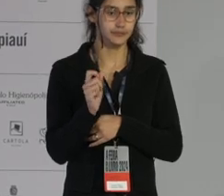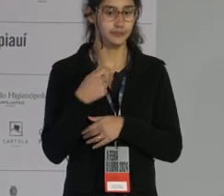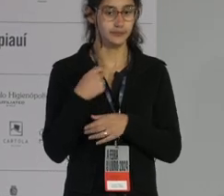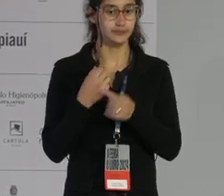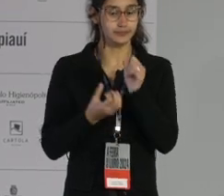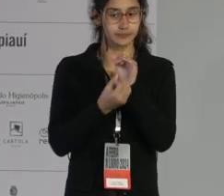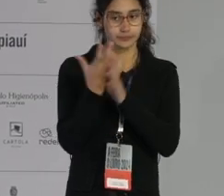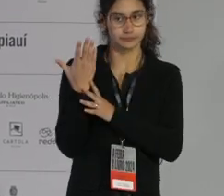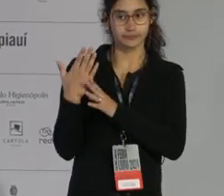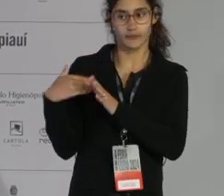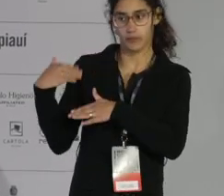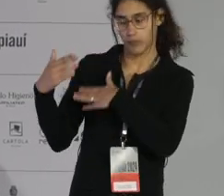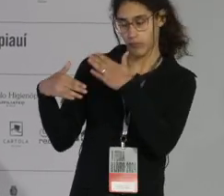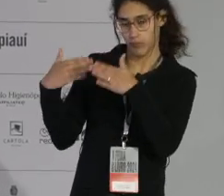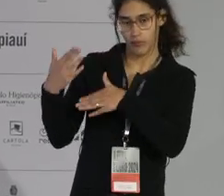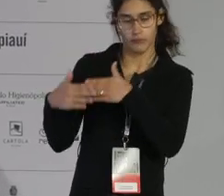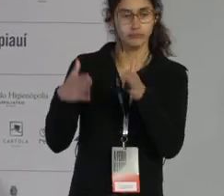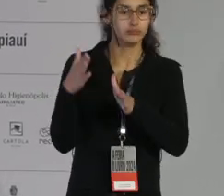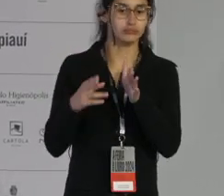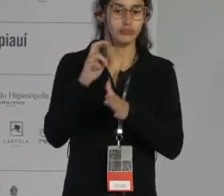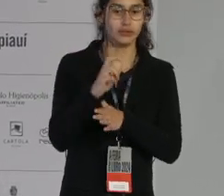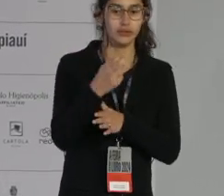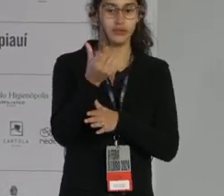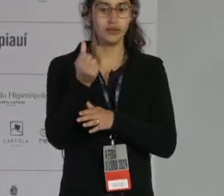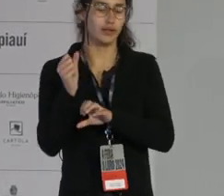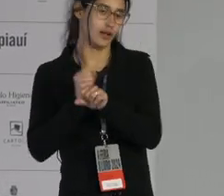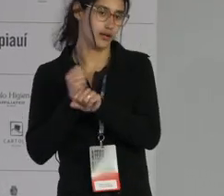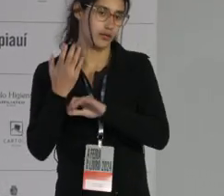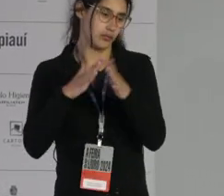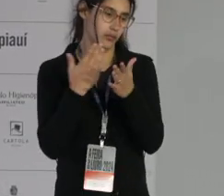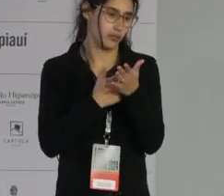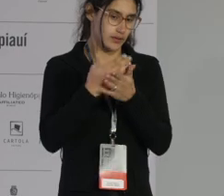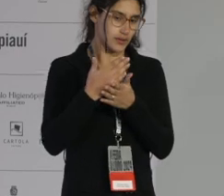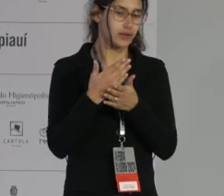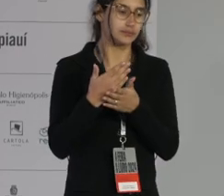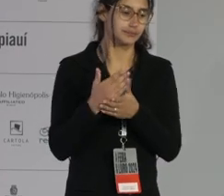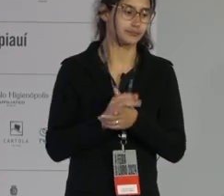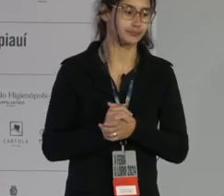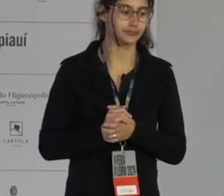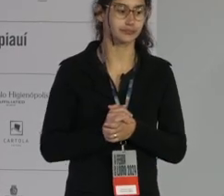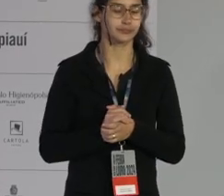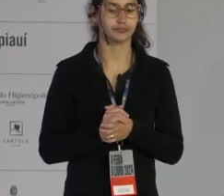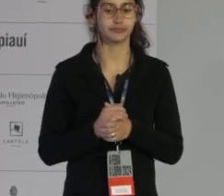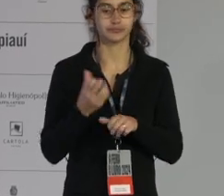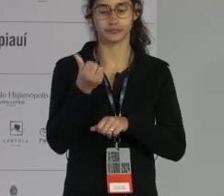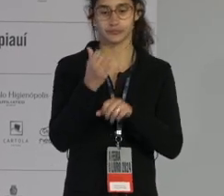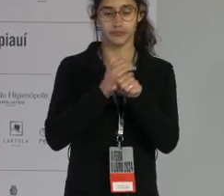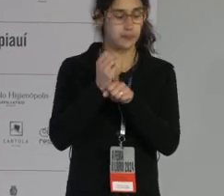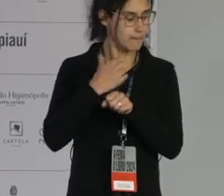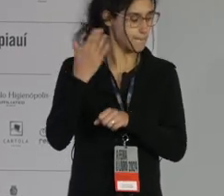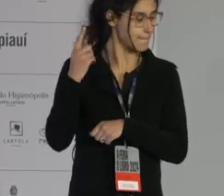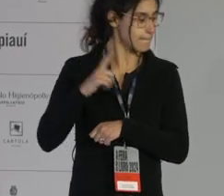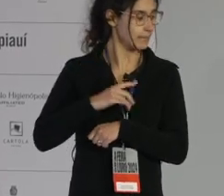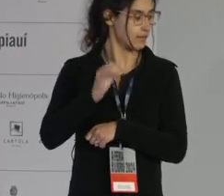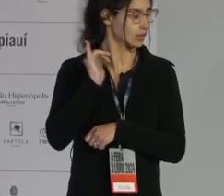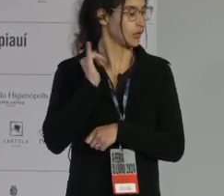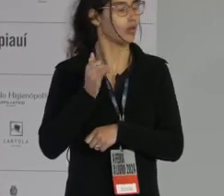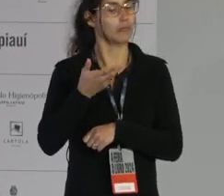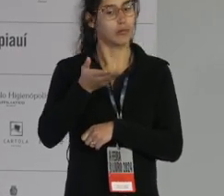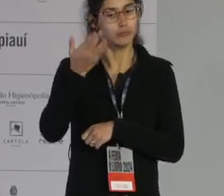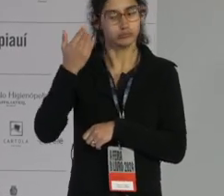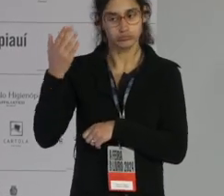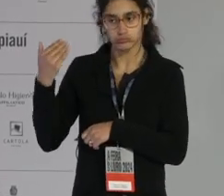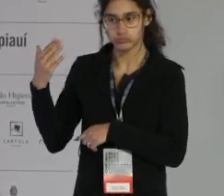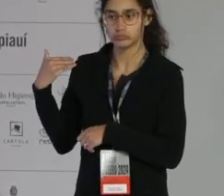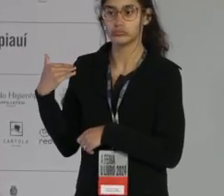escrevi assim, ao longo de uns 5 ou 6 anos. Eu comecei a escrever aos 5 ou 6 anos atrás. Então, tem contos mais